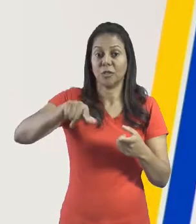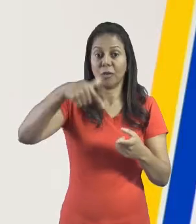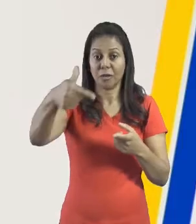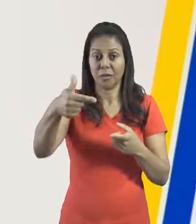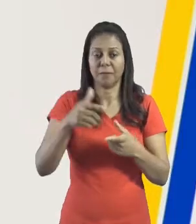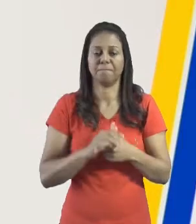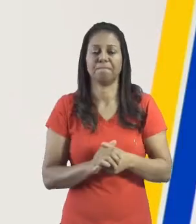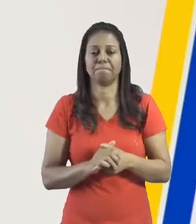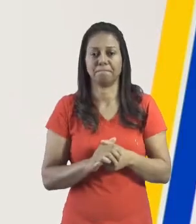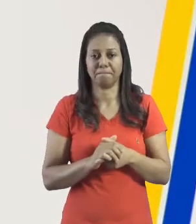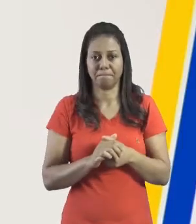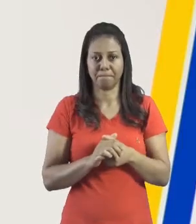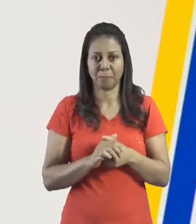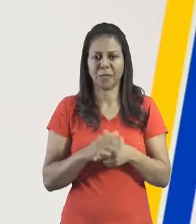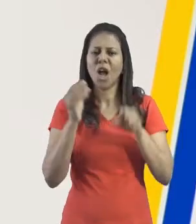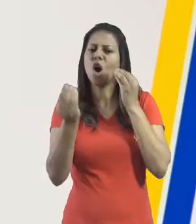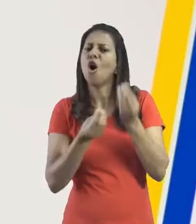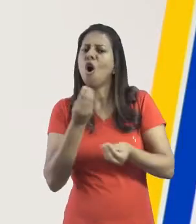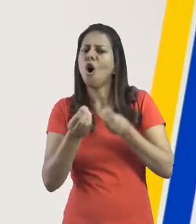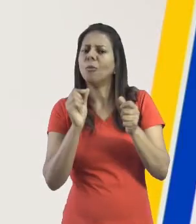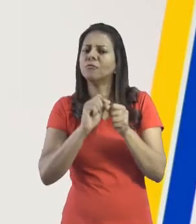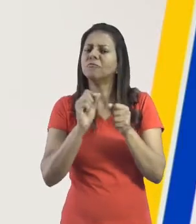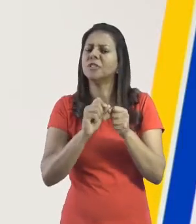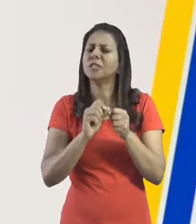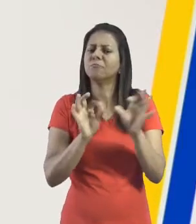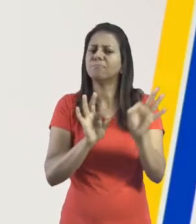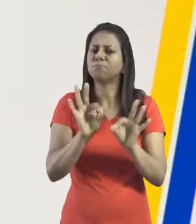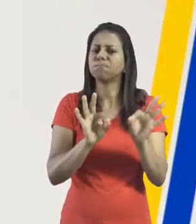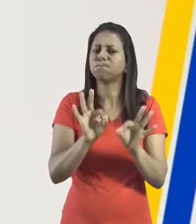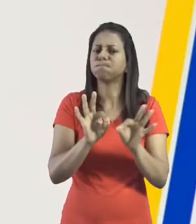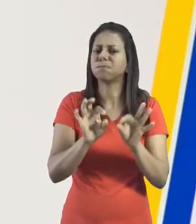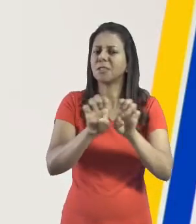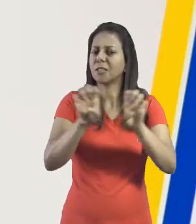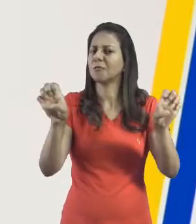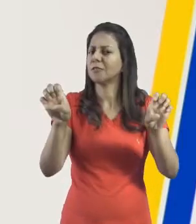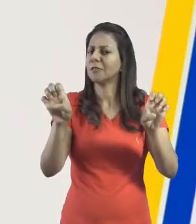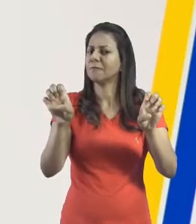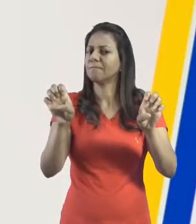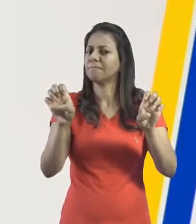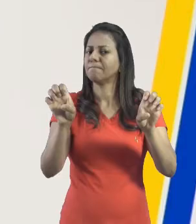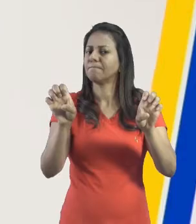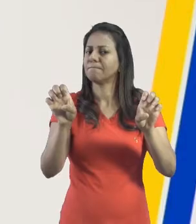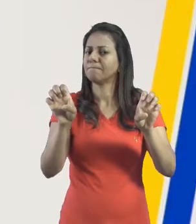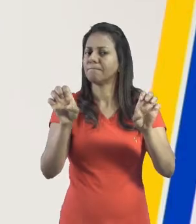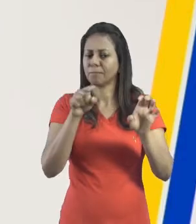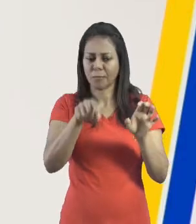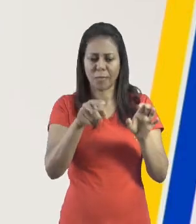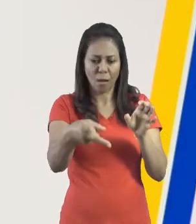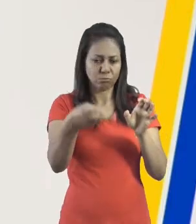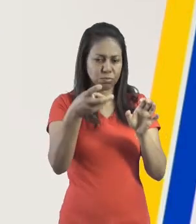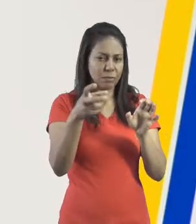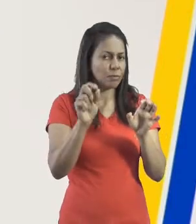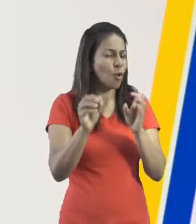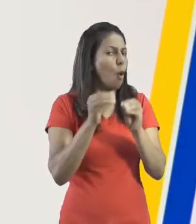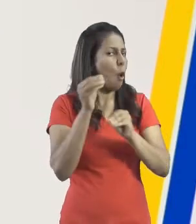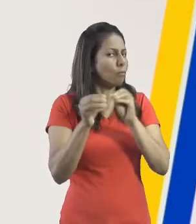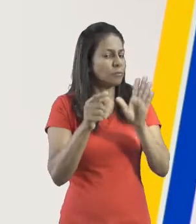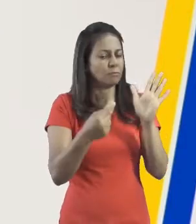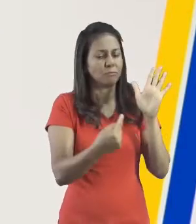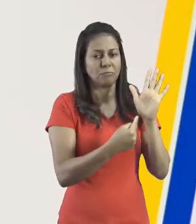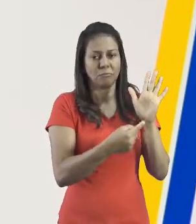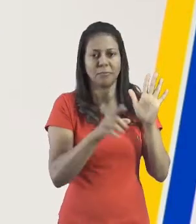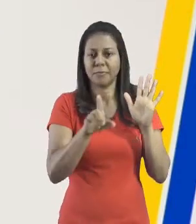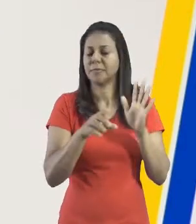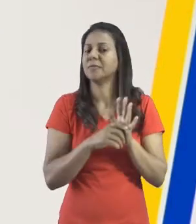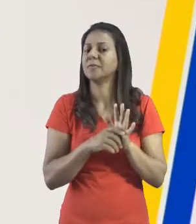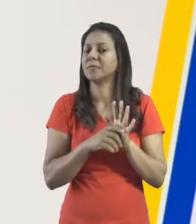ao quadrado. E como é que nós podemos montar essa equação a partir deste problema, ok? Então veja bem,